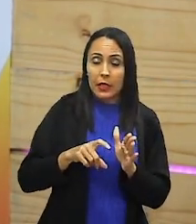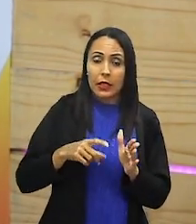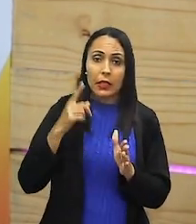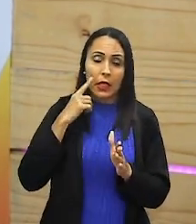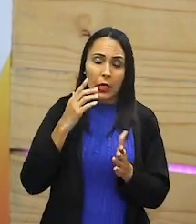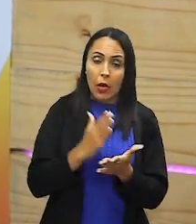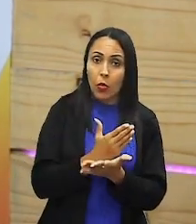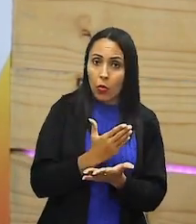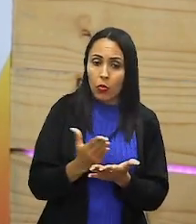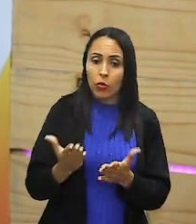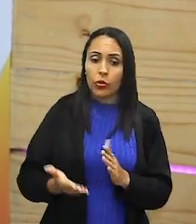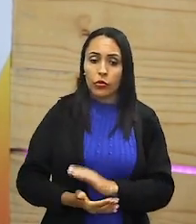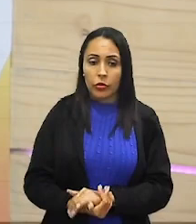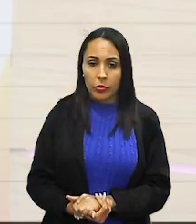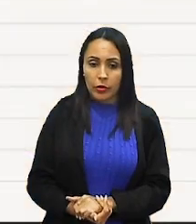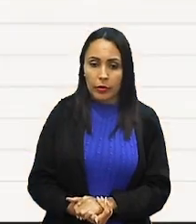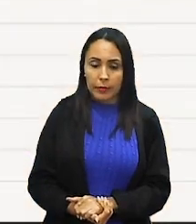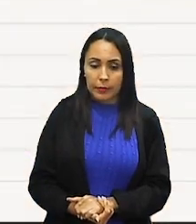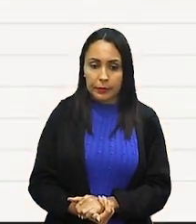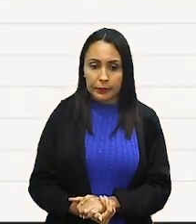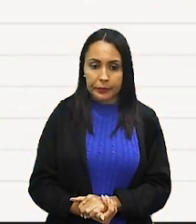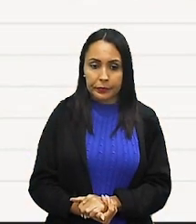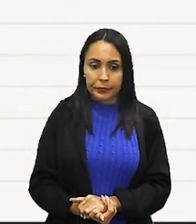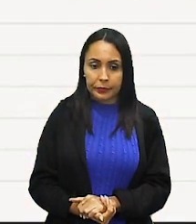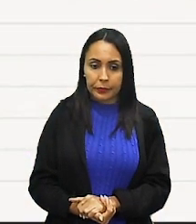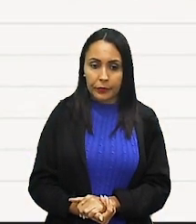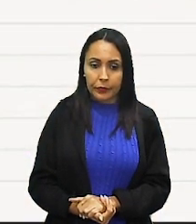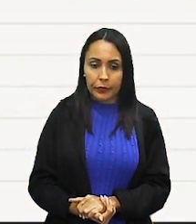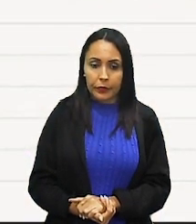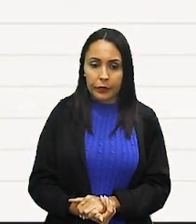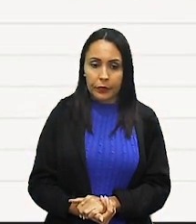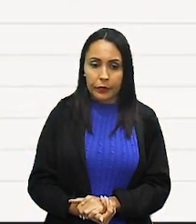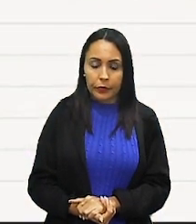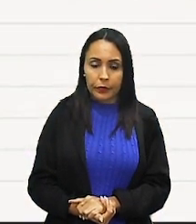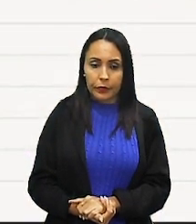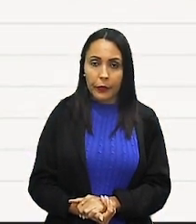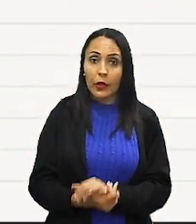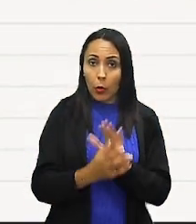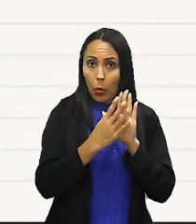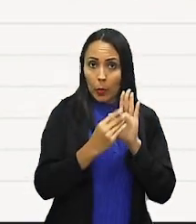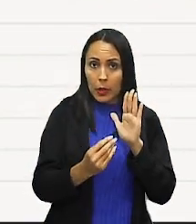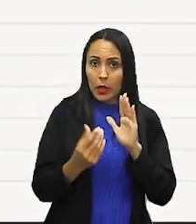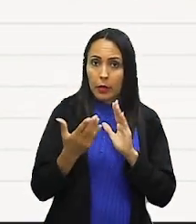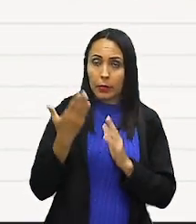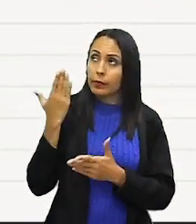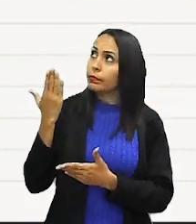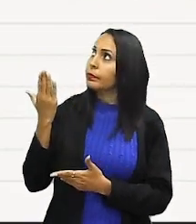alguns, ó, eles podem